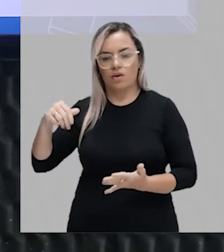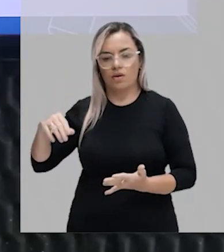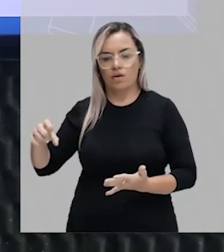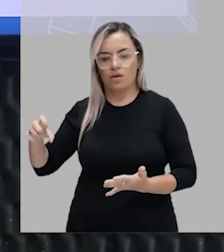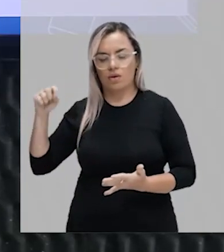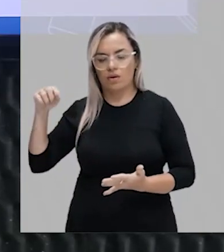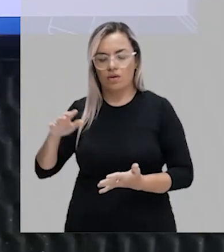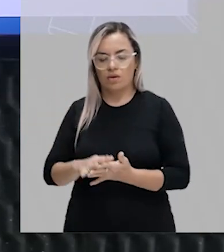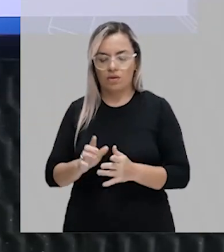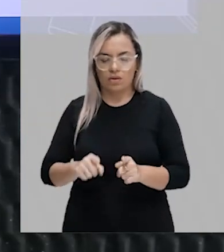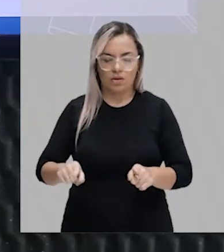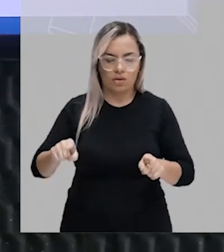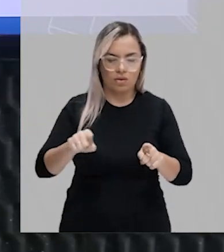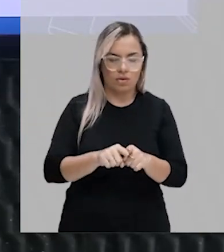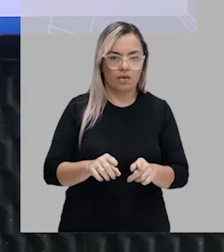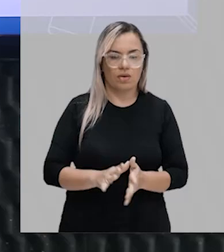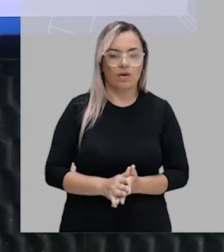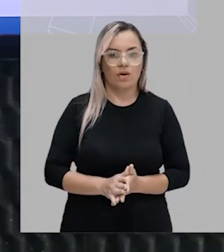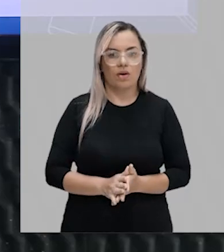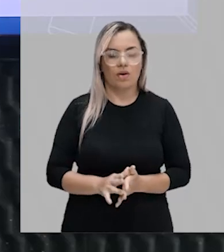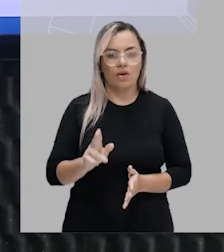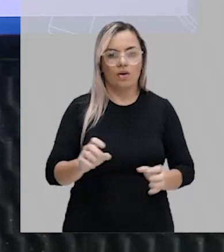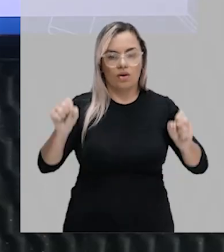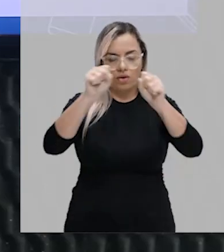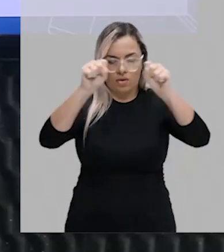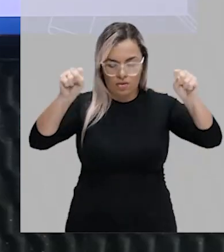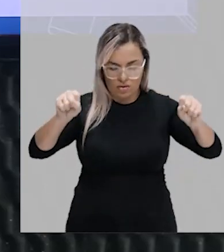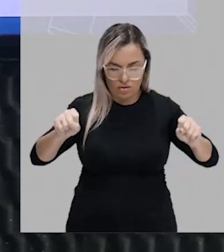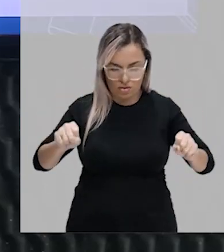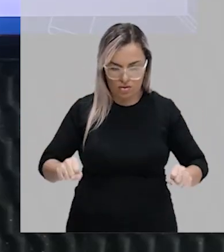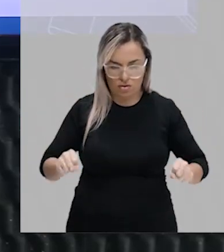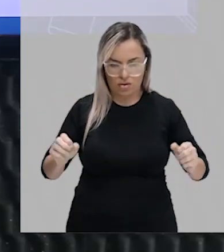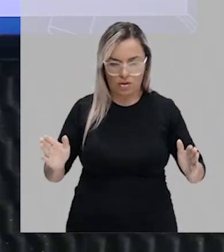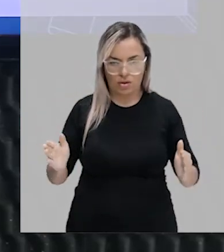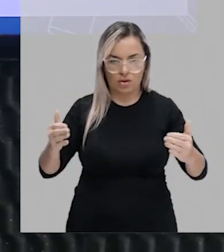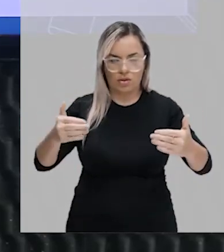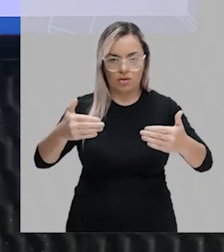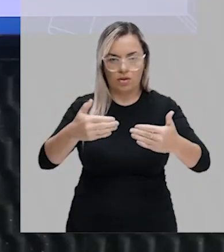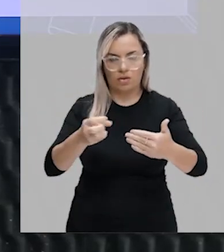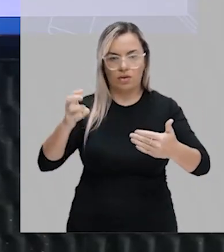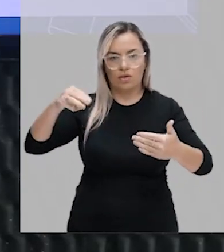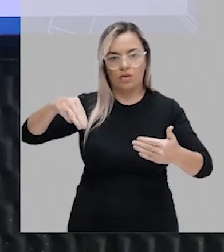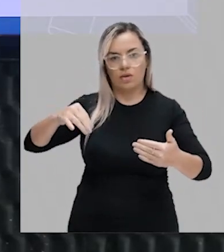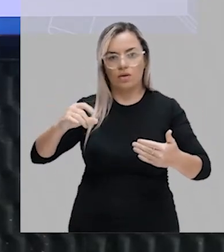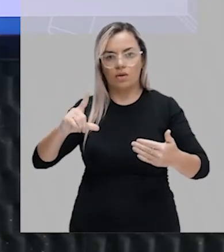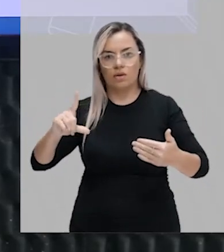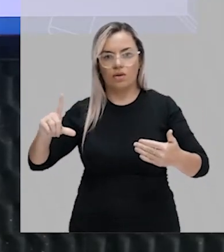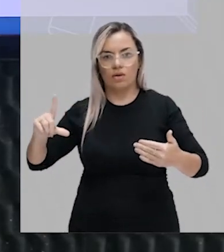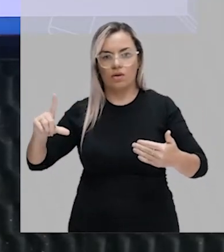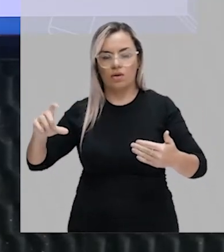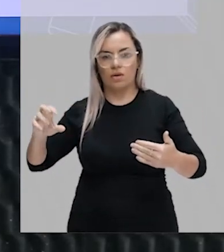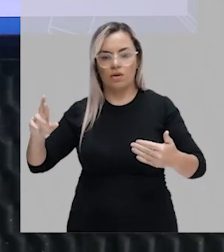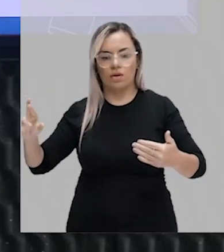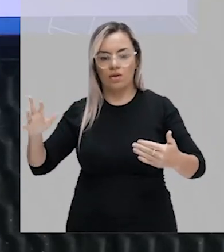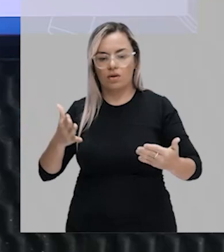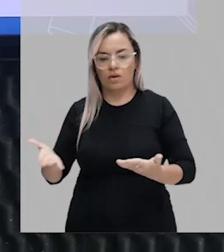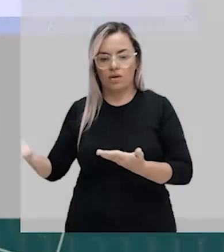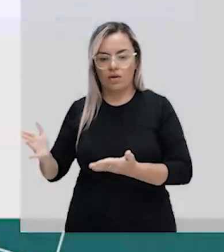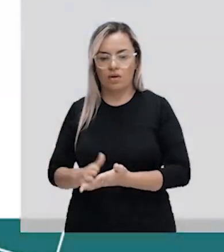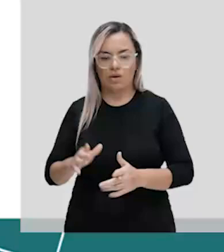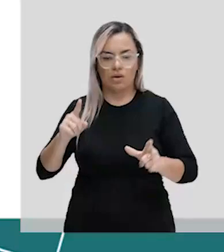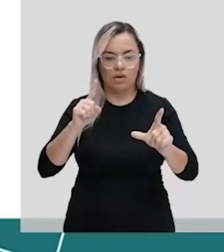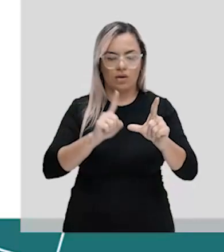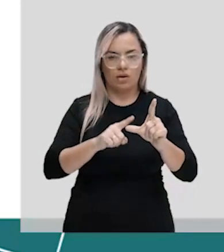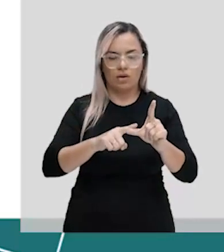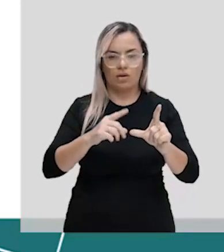foram colocados naquele experimento que a gente viu, experimento de Miller, tá bom? Então, a alternativa correta, pessoal, vai ser a letra